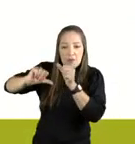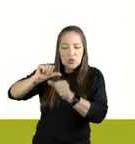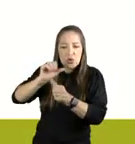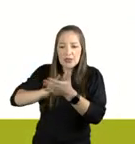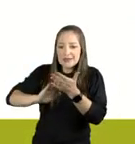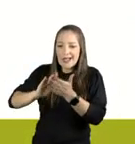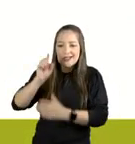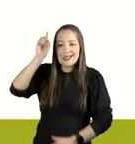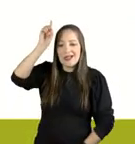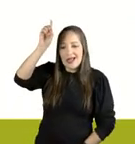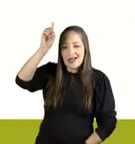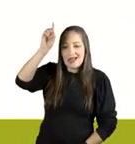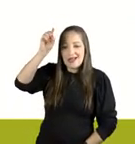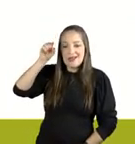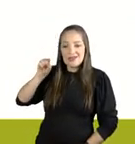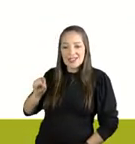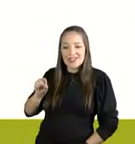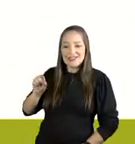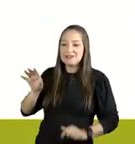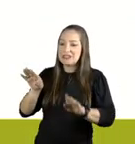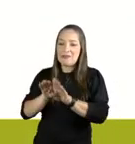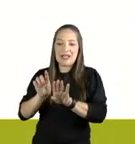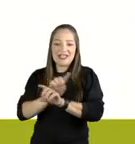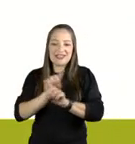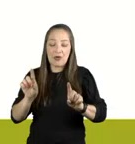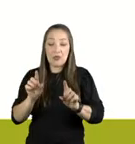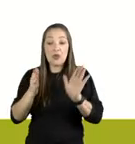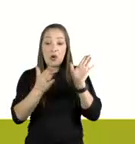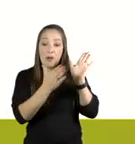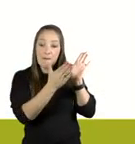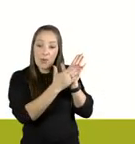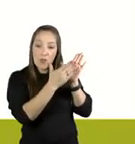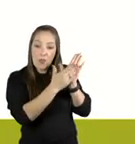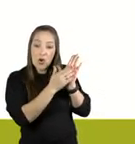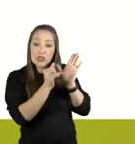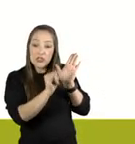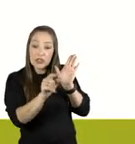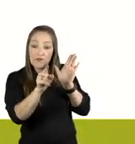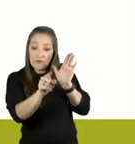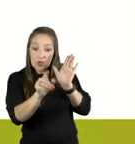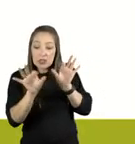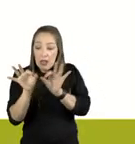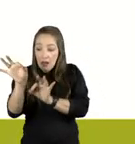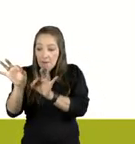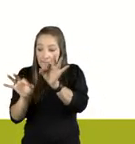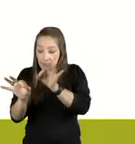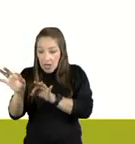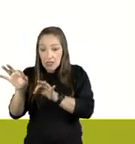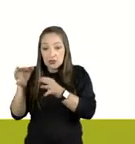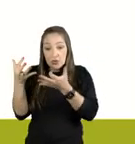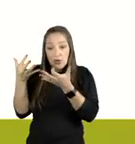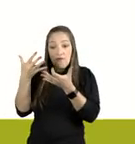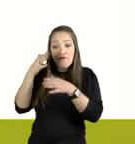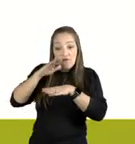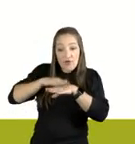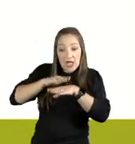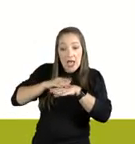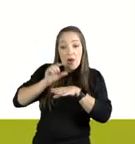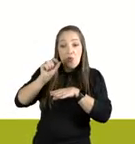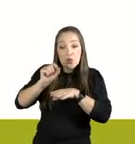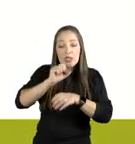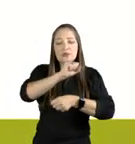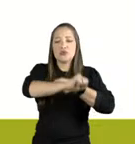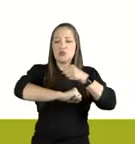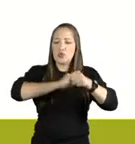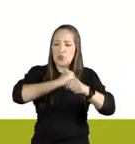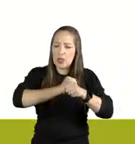Então, uma proposta, caso alguém venha fazer esse plano, é todo ano corrigir